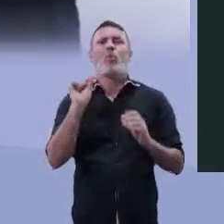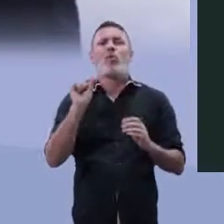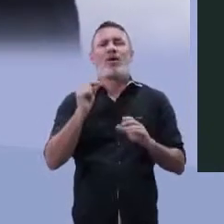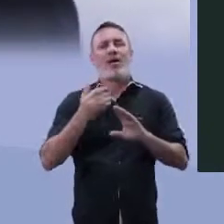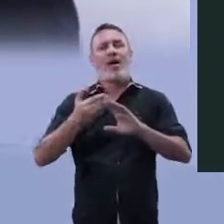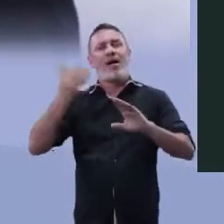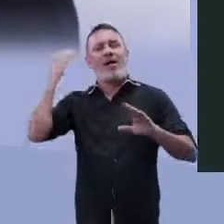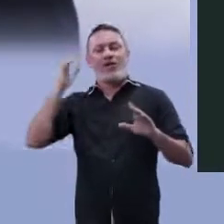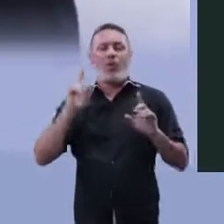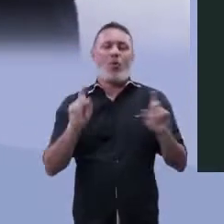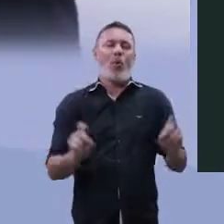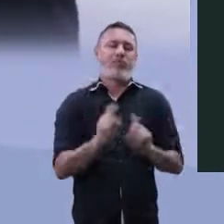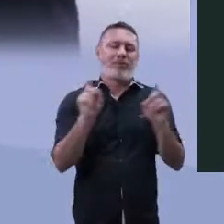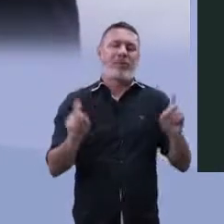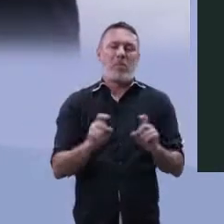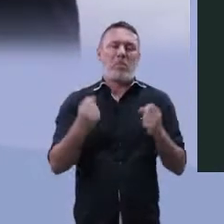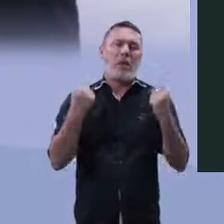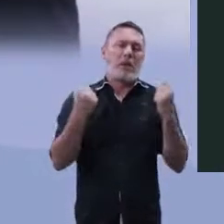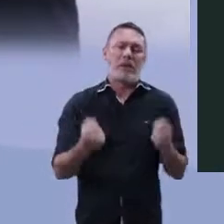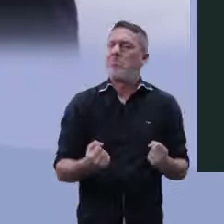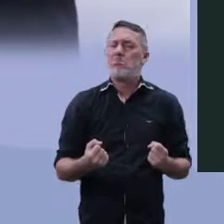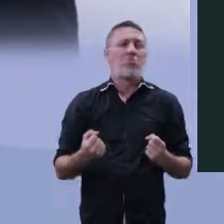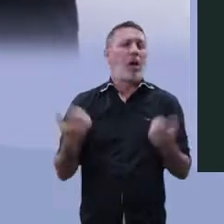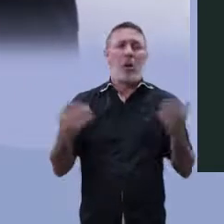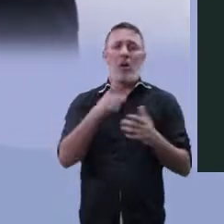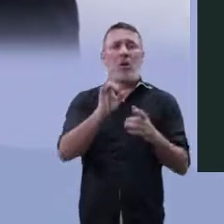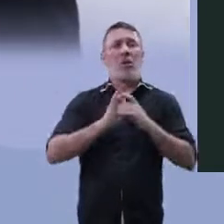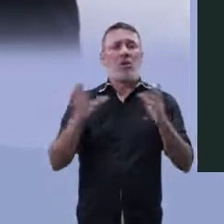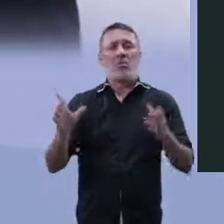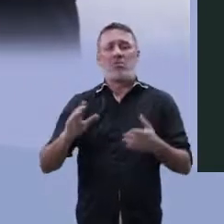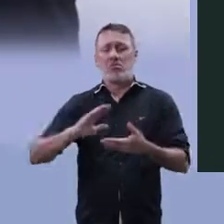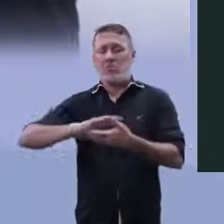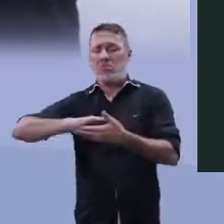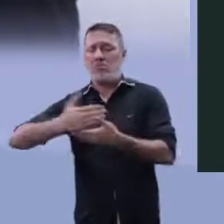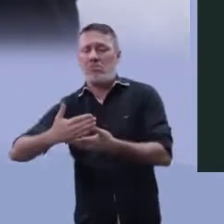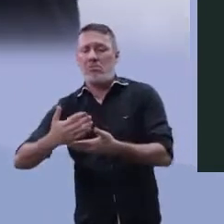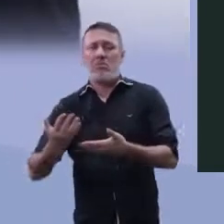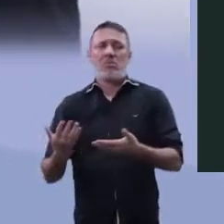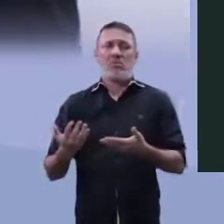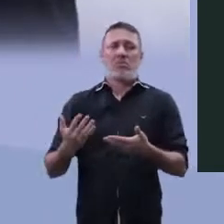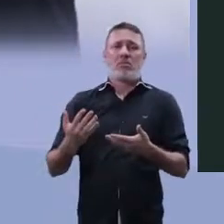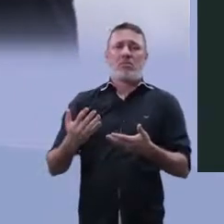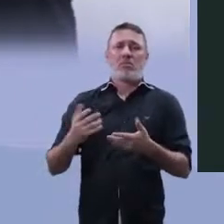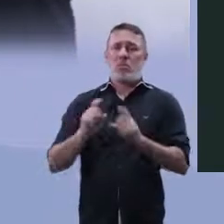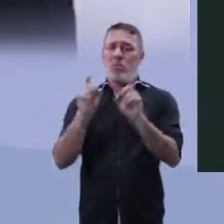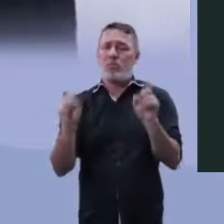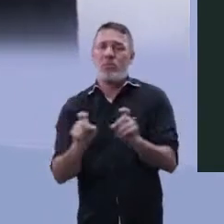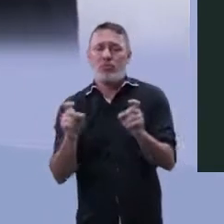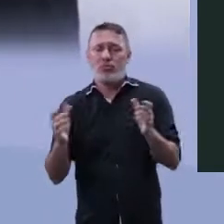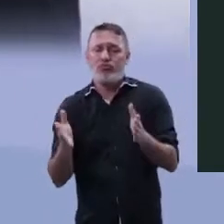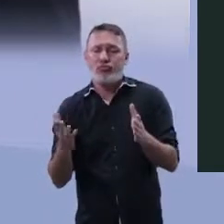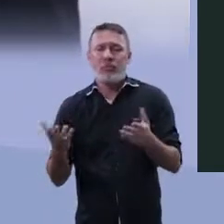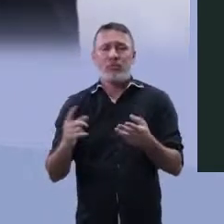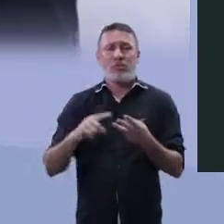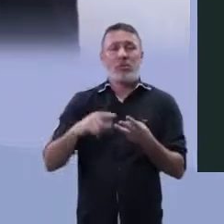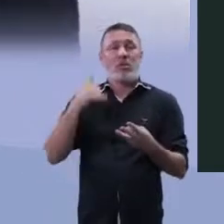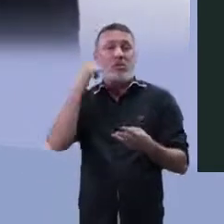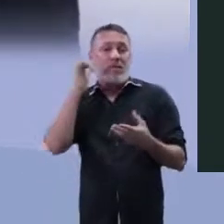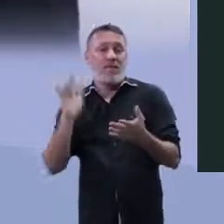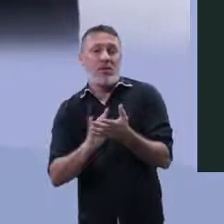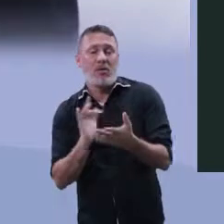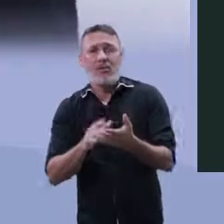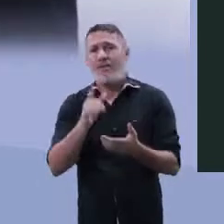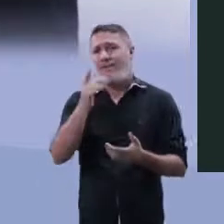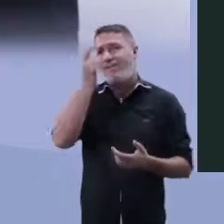maneira, e com a portabilidade dos equipamentos, né, de comunicação, ou seja, você não vai precisar mais levar um computador para a rua, um notebook,